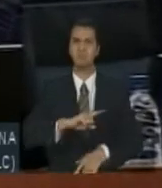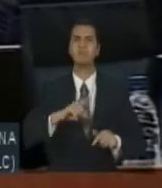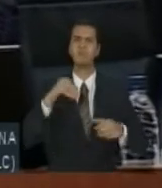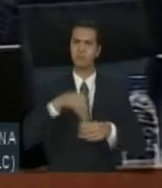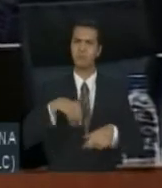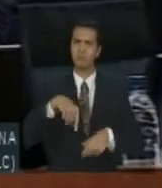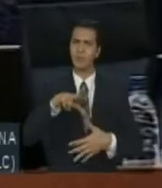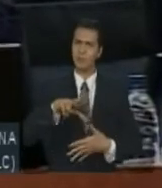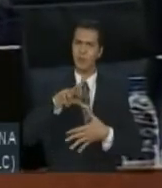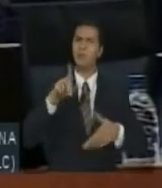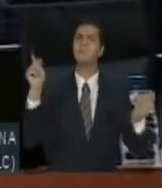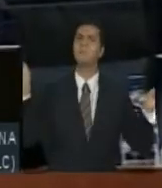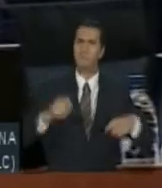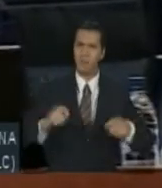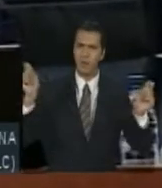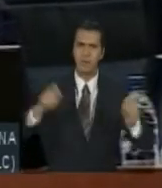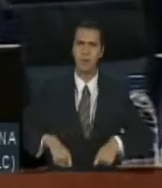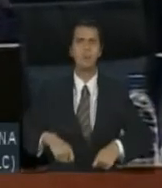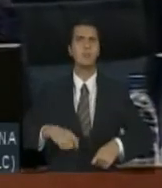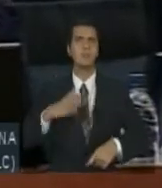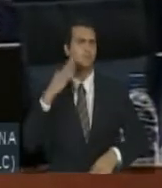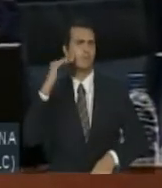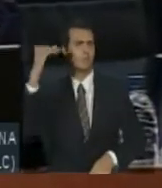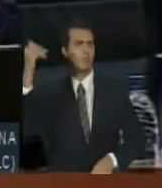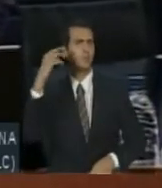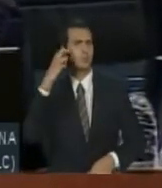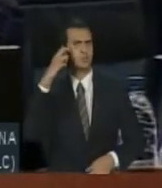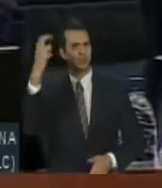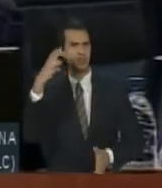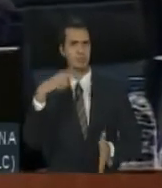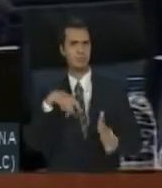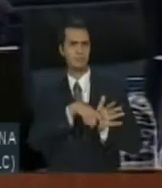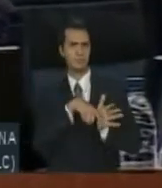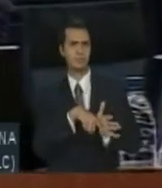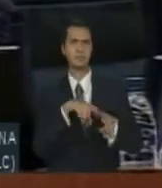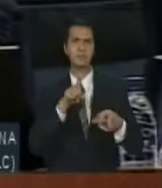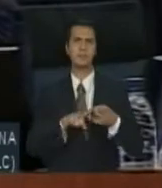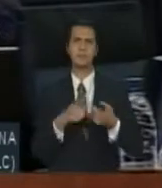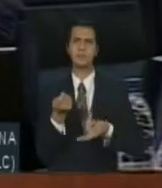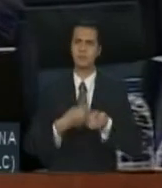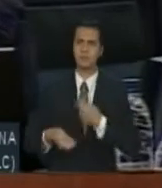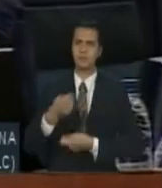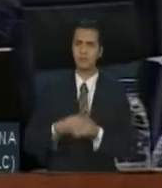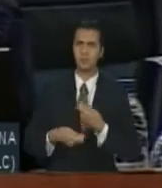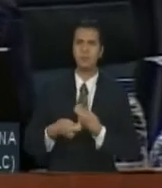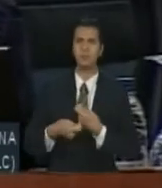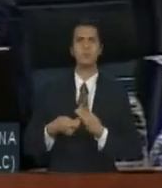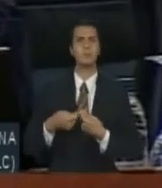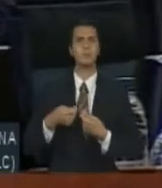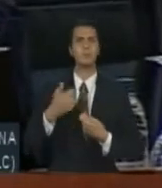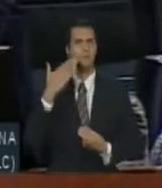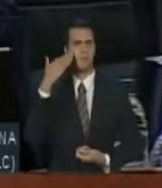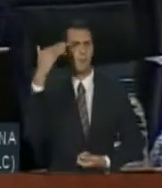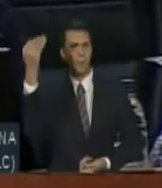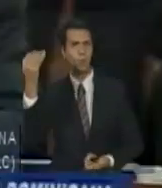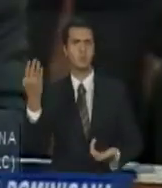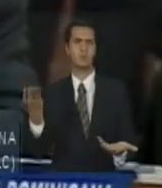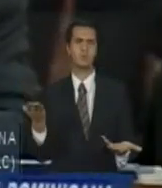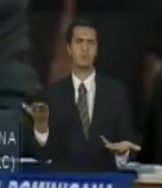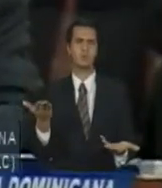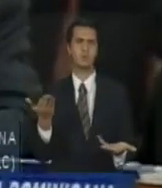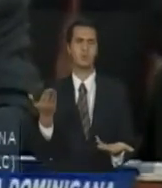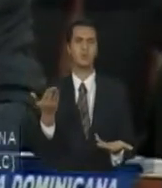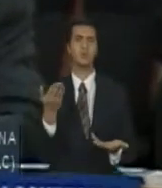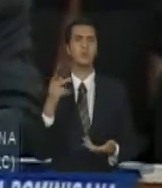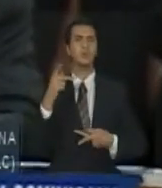para gerar conhecimento, para adentrar na economia do conhecimento através